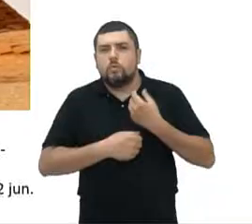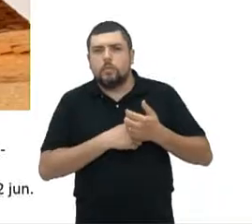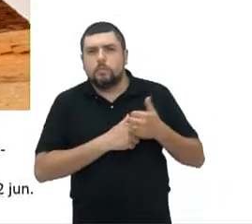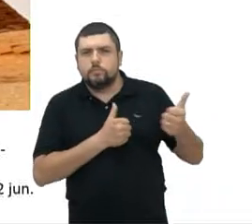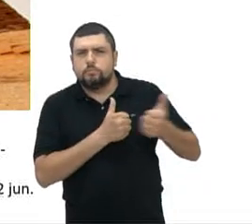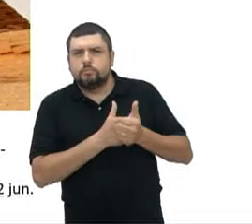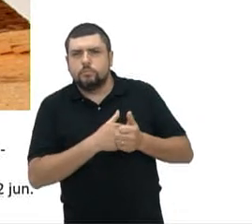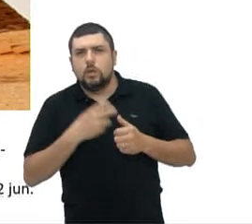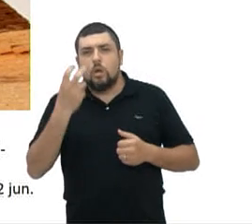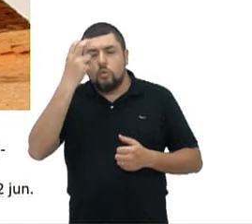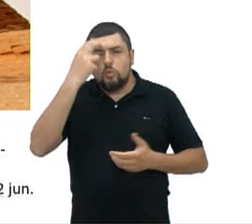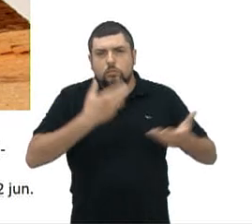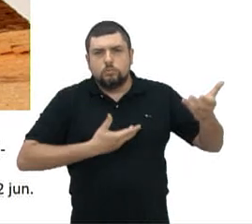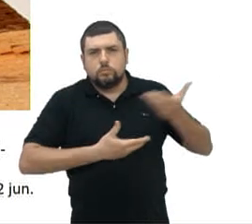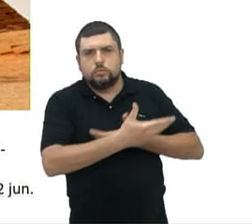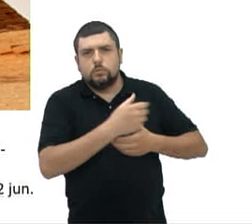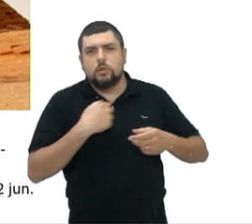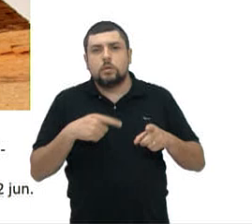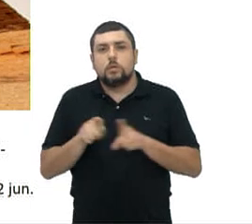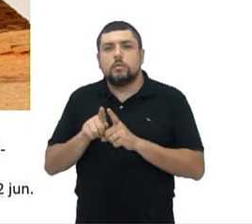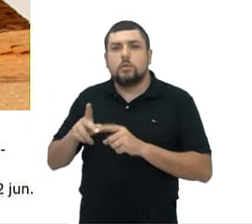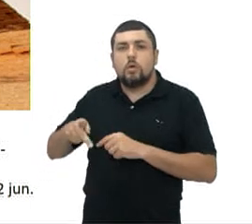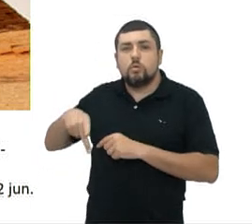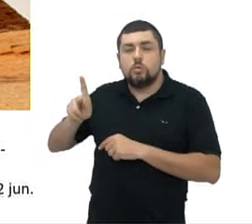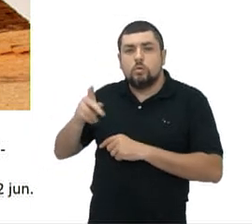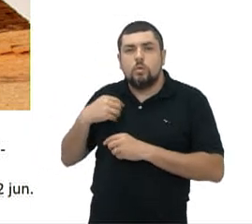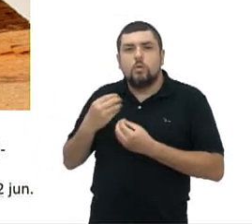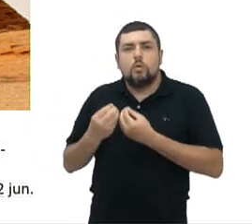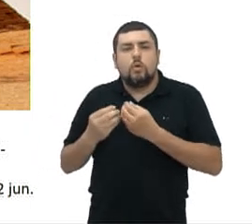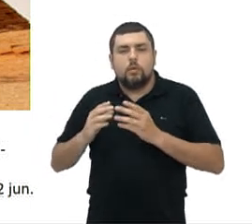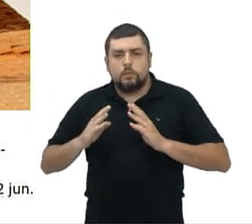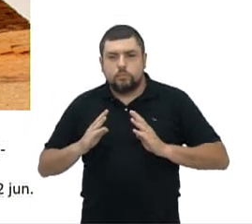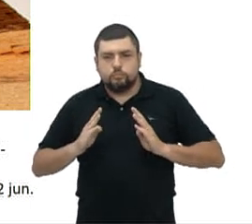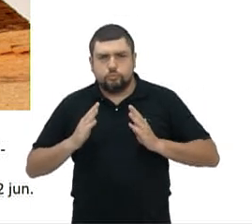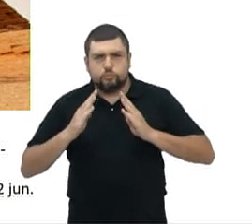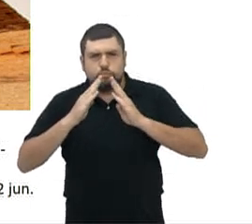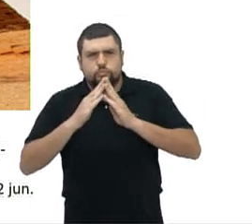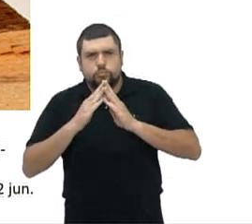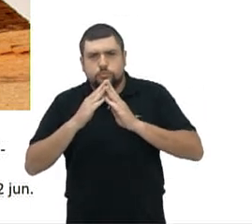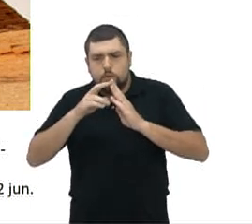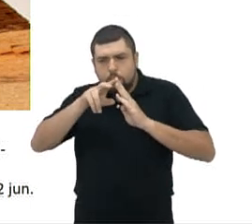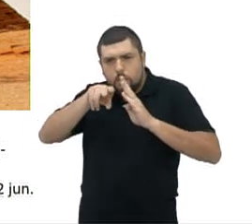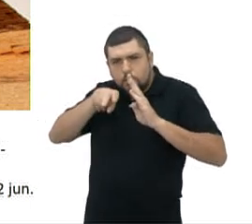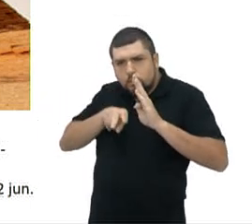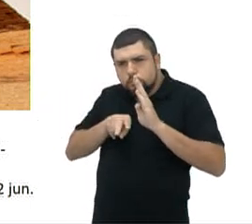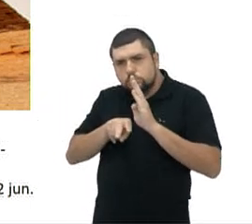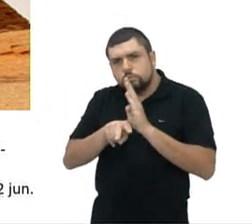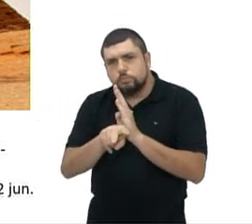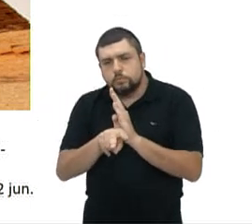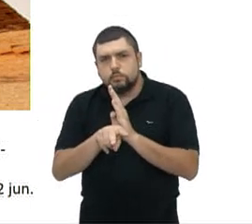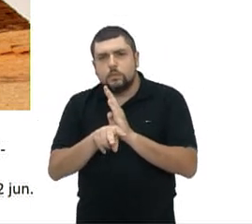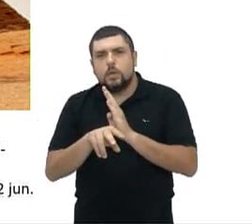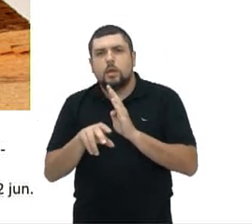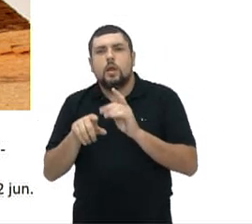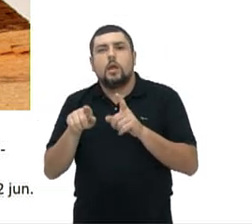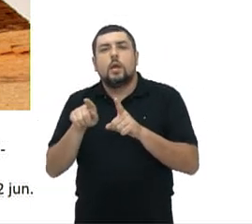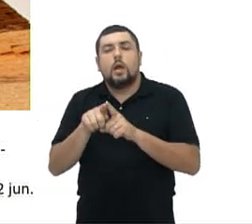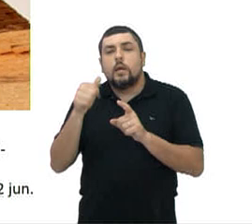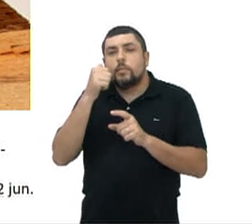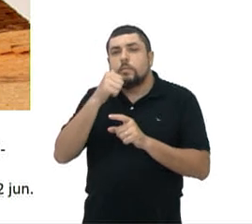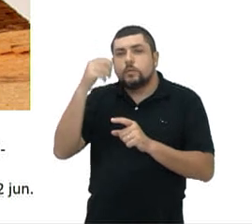Cush também construísse pirâmides para enterrar suas múmias dos reis cuxitas ou das Candaces, né, as